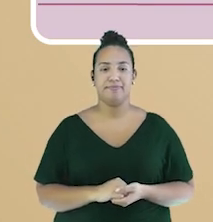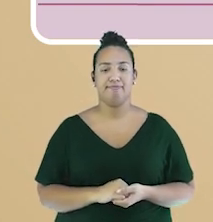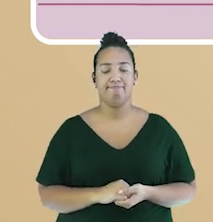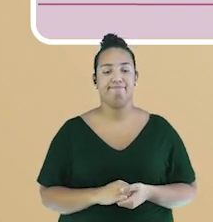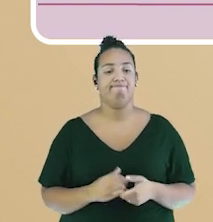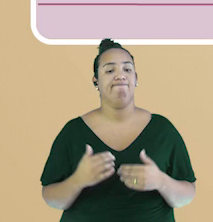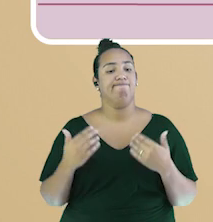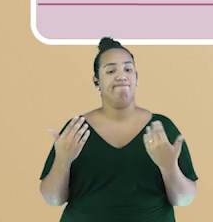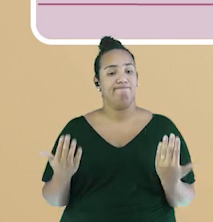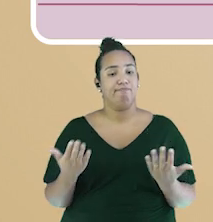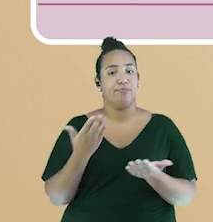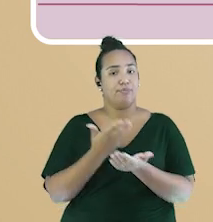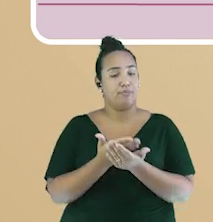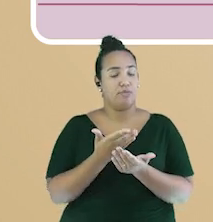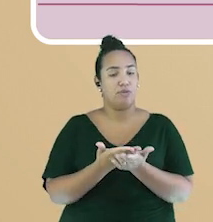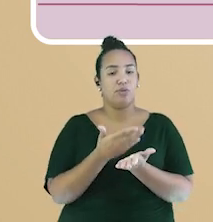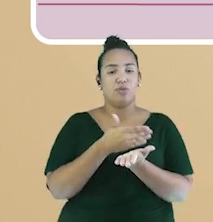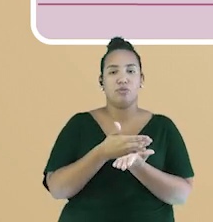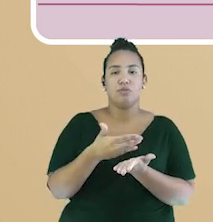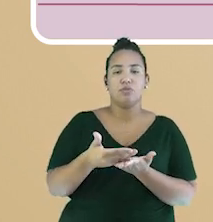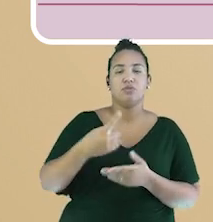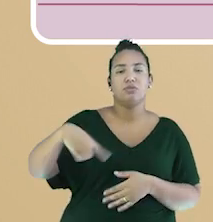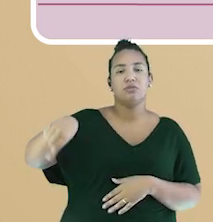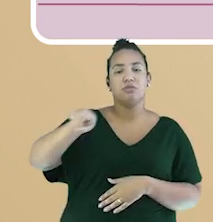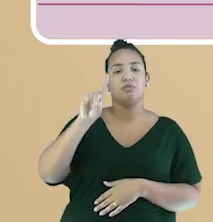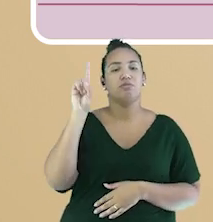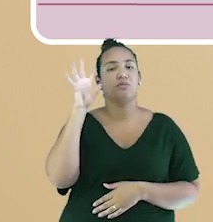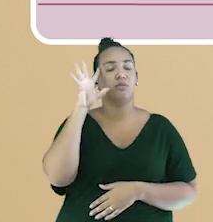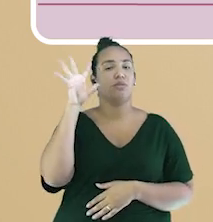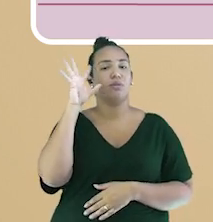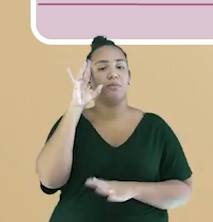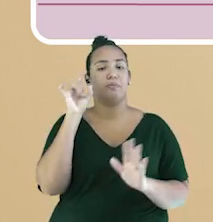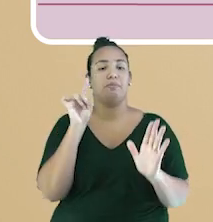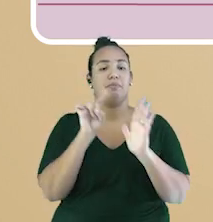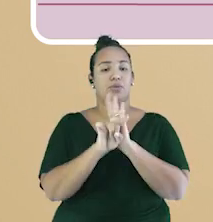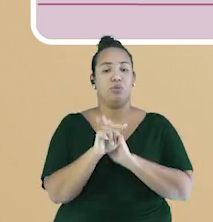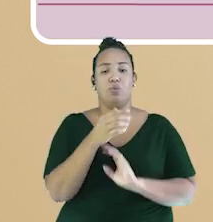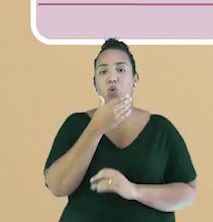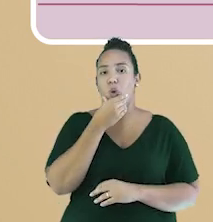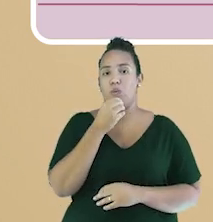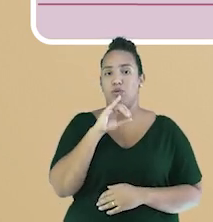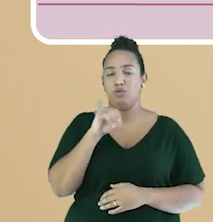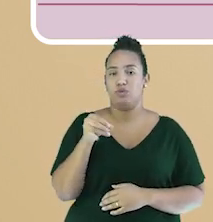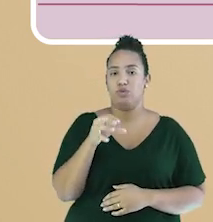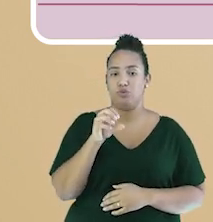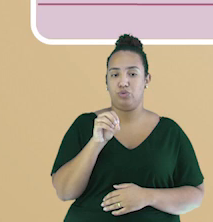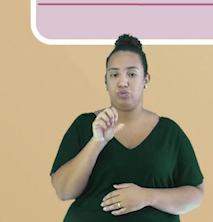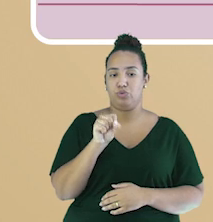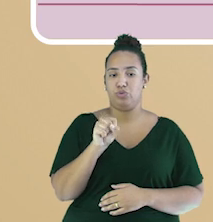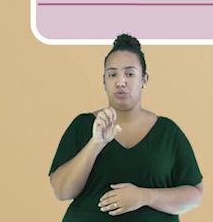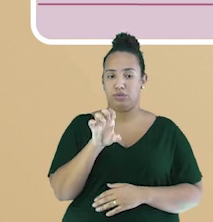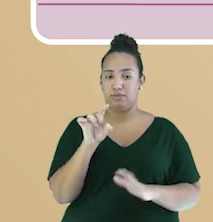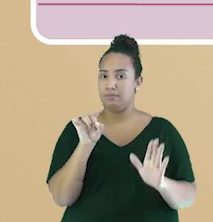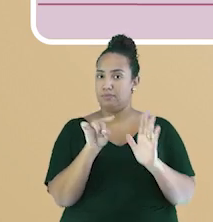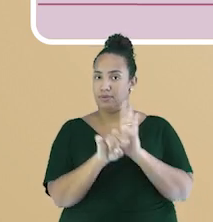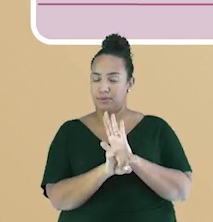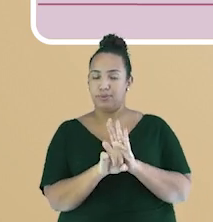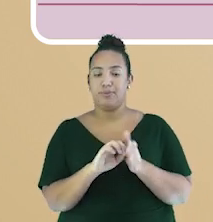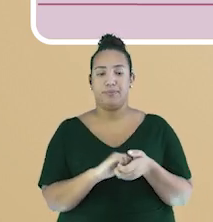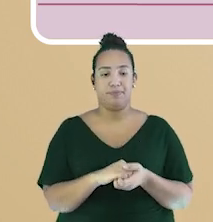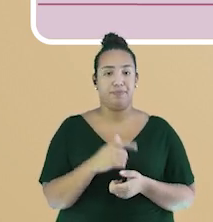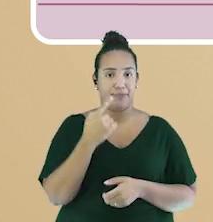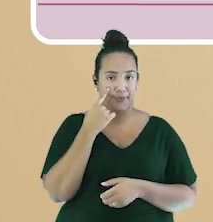a nossa aula, vamos refletir sobre uma pergunta que José fez para sua mãe. Olha só qual foi a